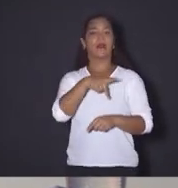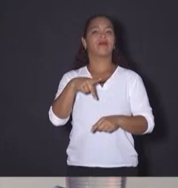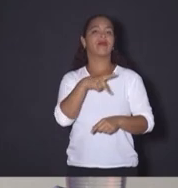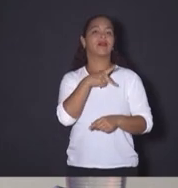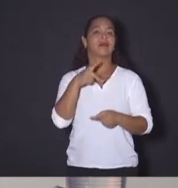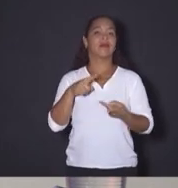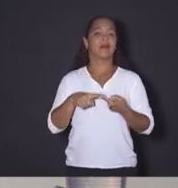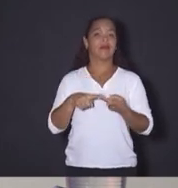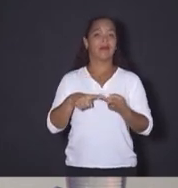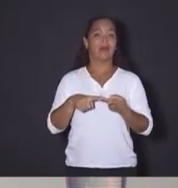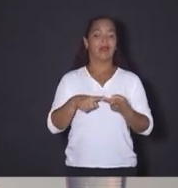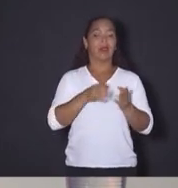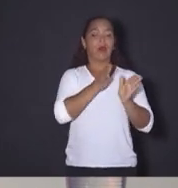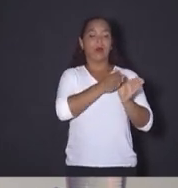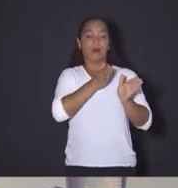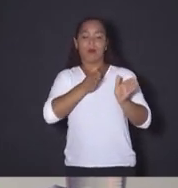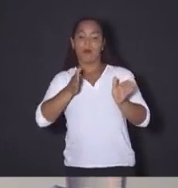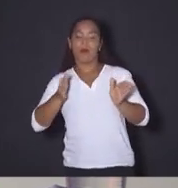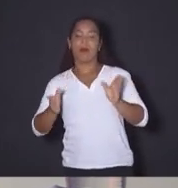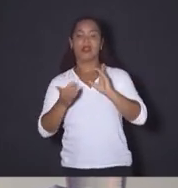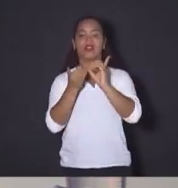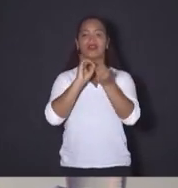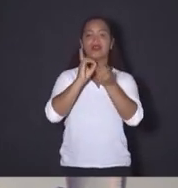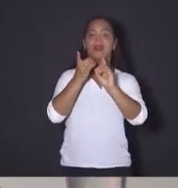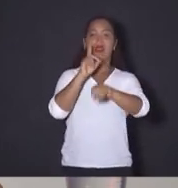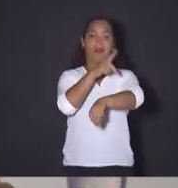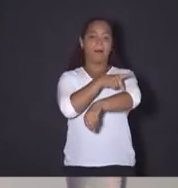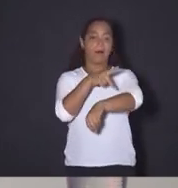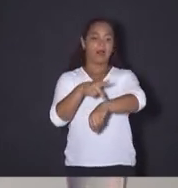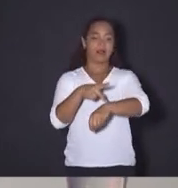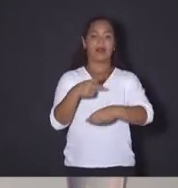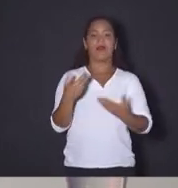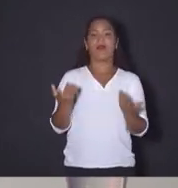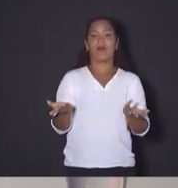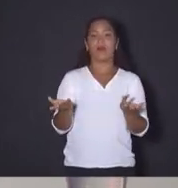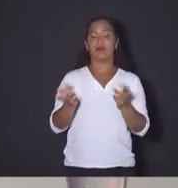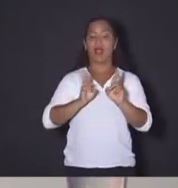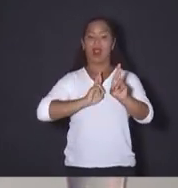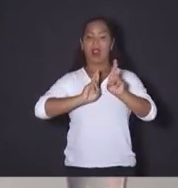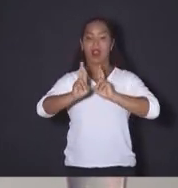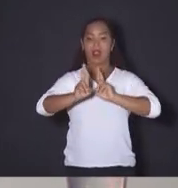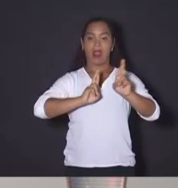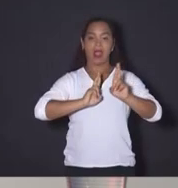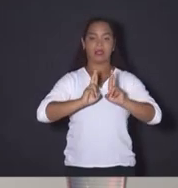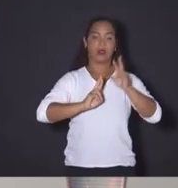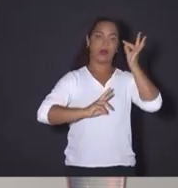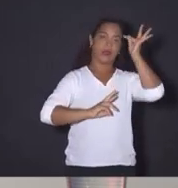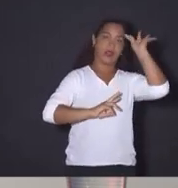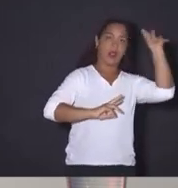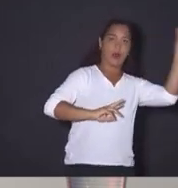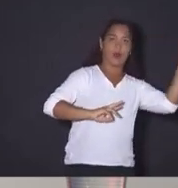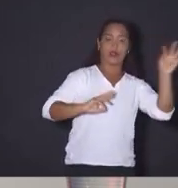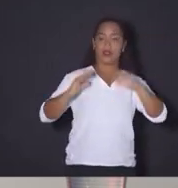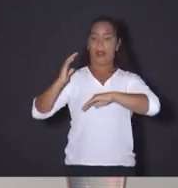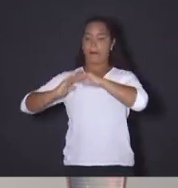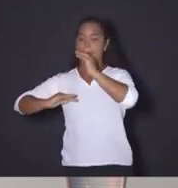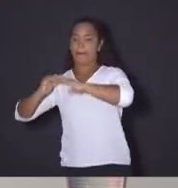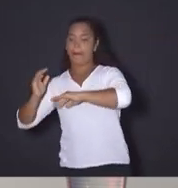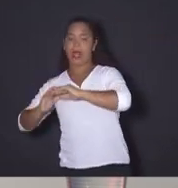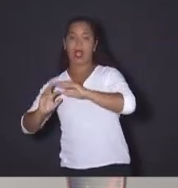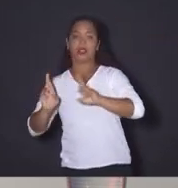informativo quais são as dinâmicas pedagógicas que estão ali colocadas qual a relação teoria e prática na formação desses